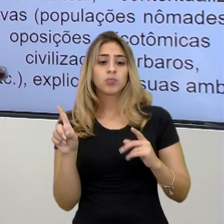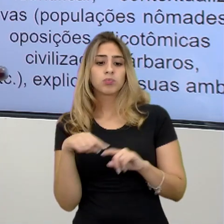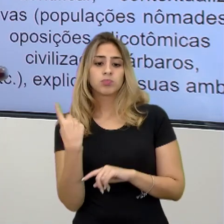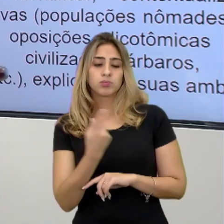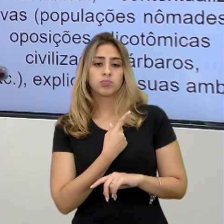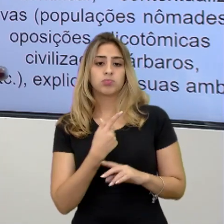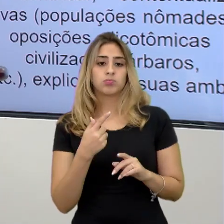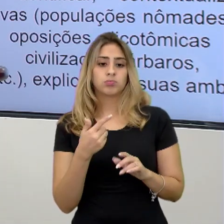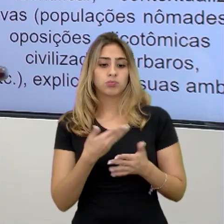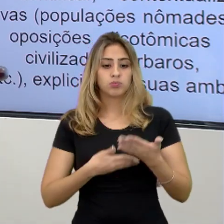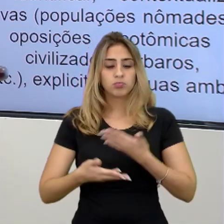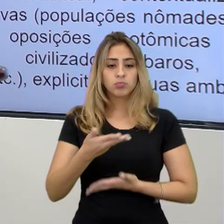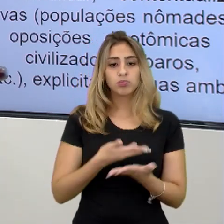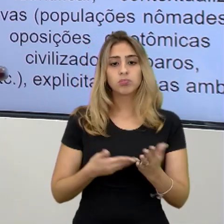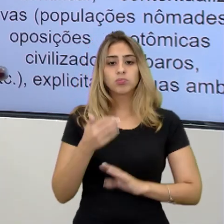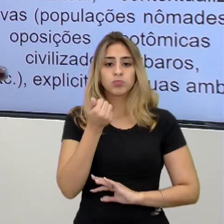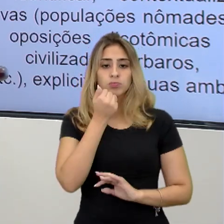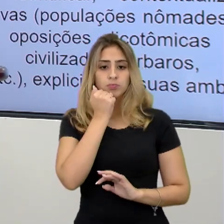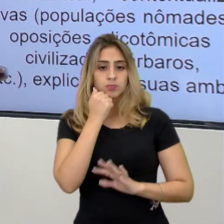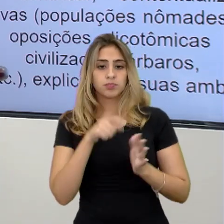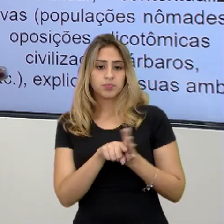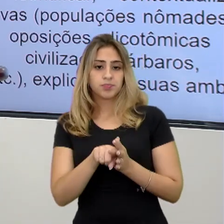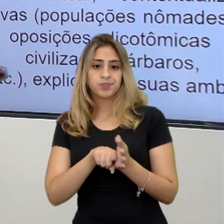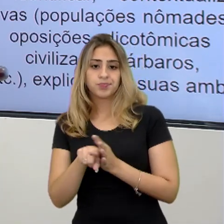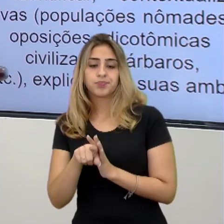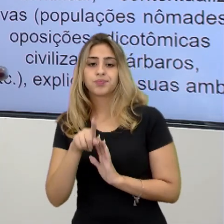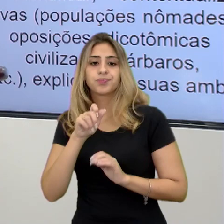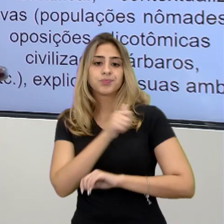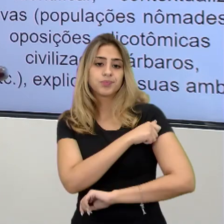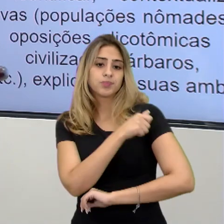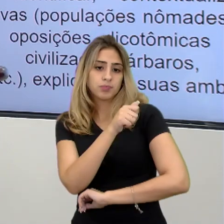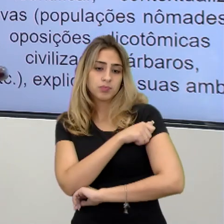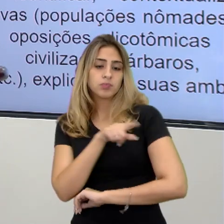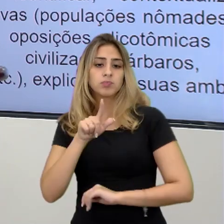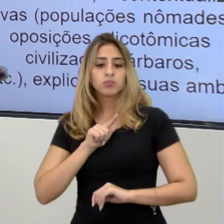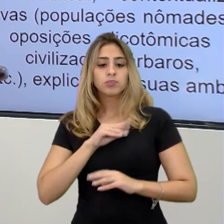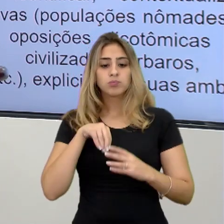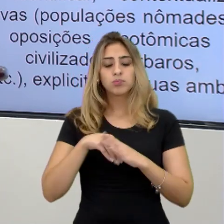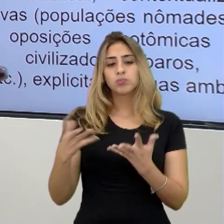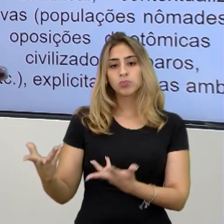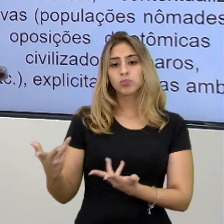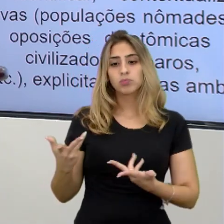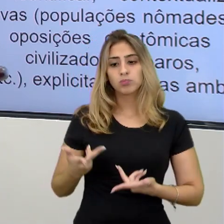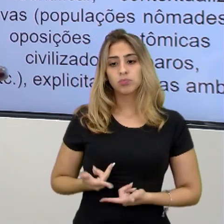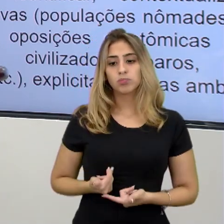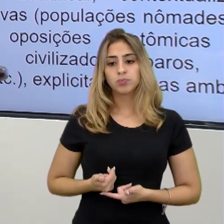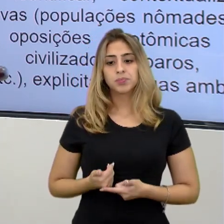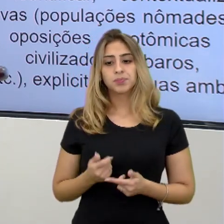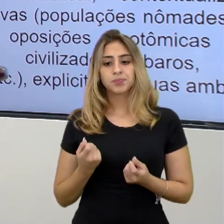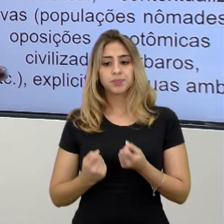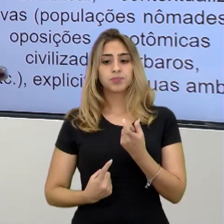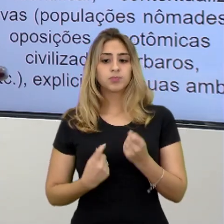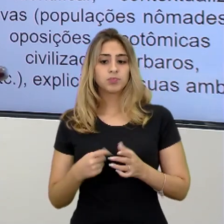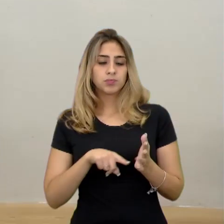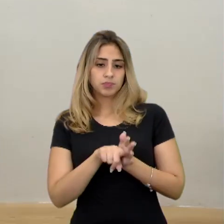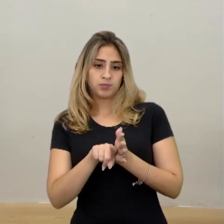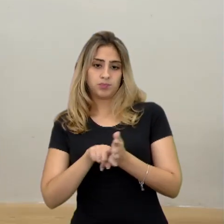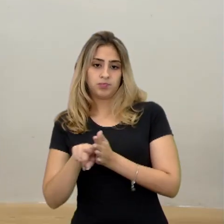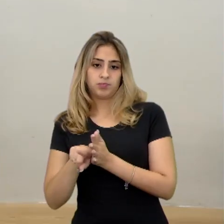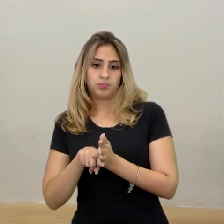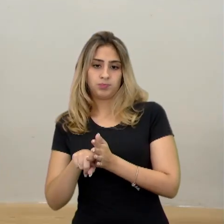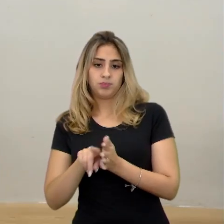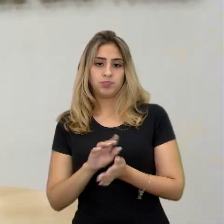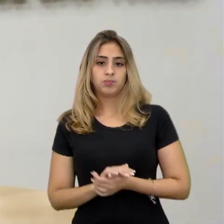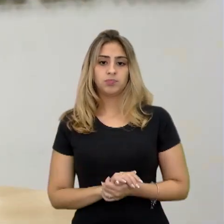eixo investigação científica, os estudantes eles serão convidados ao mundo da pesquisa, né? Ao mundo